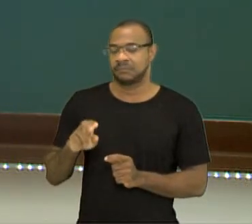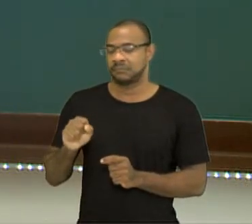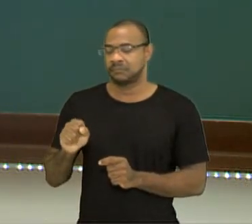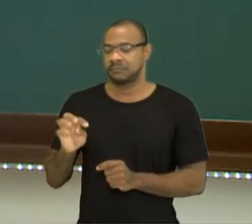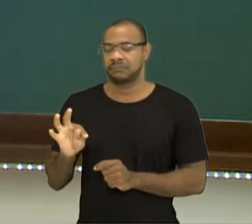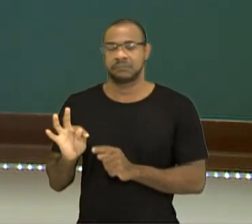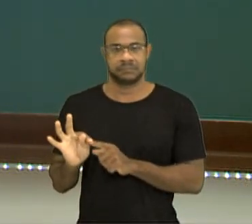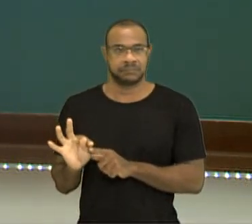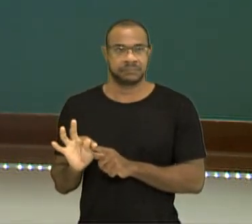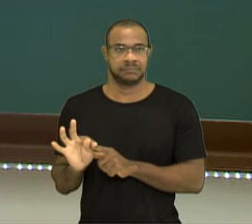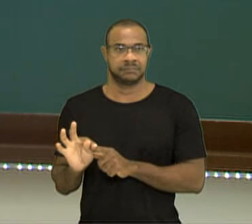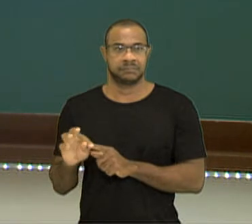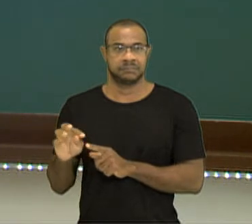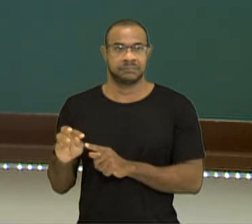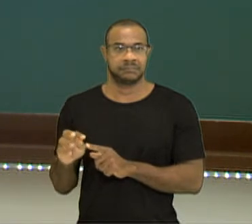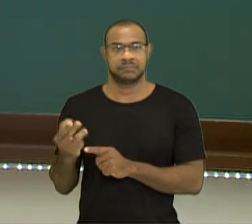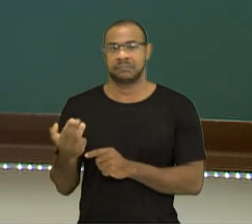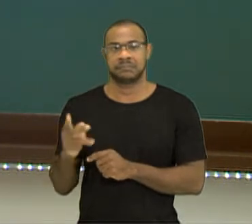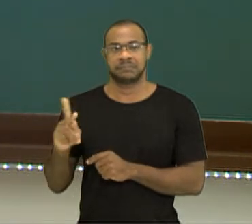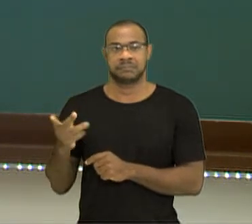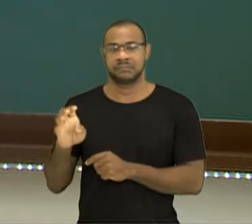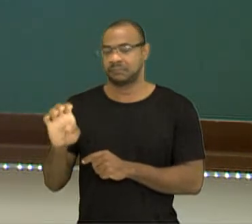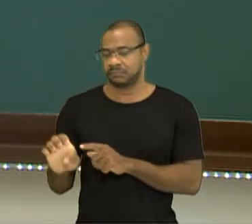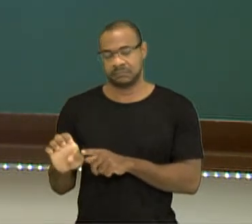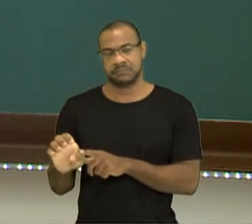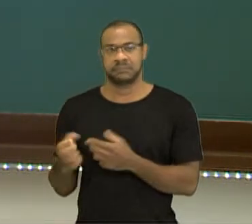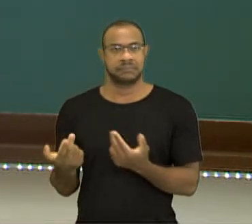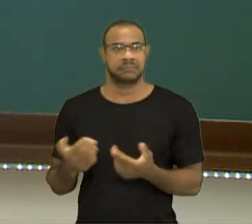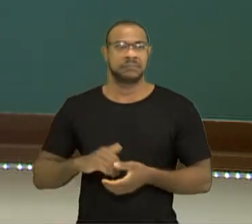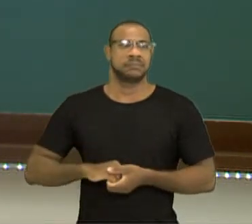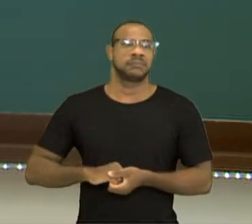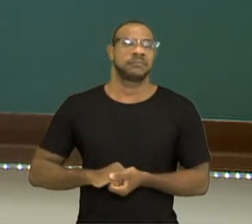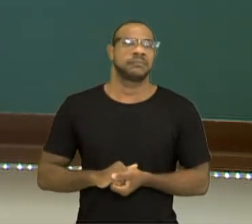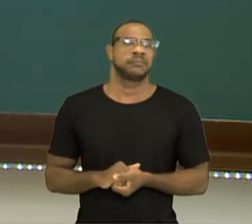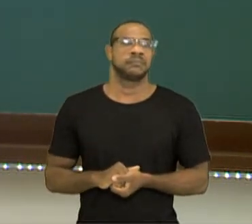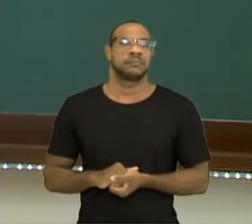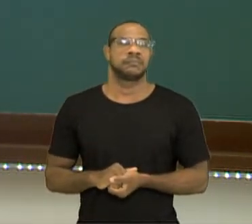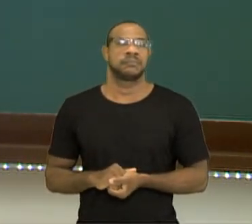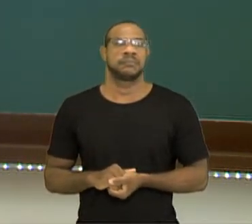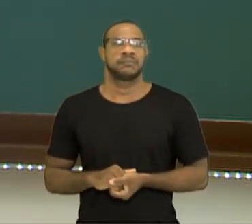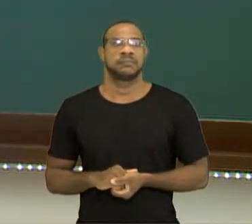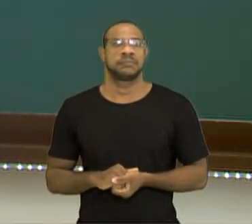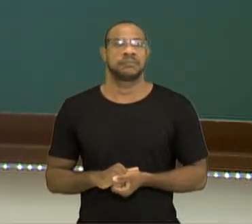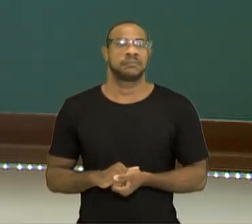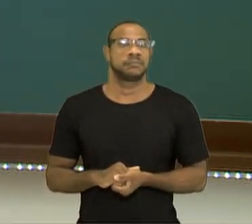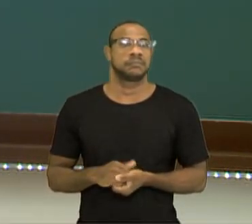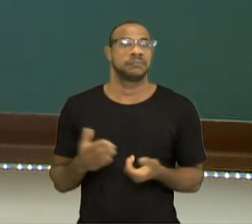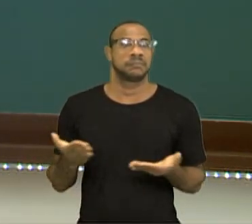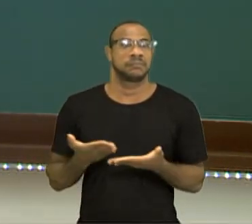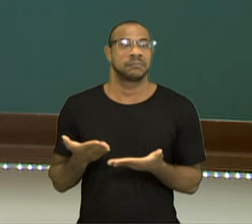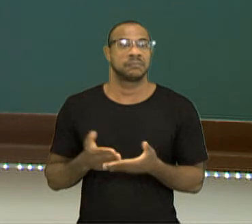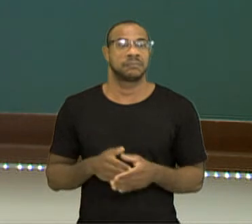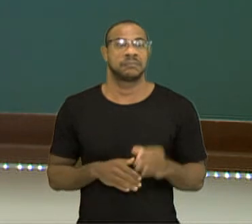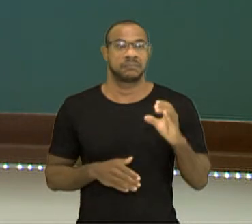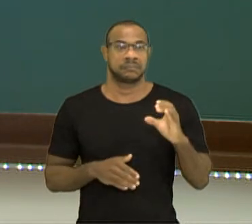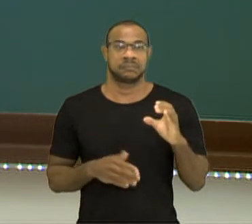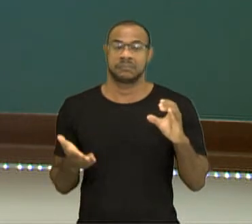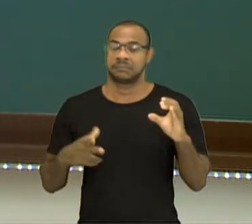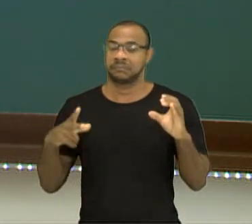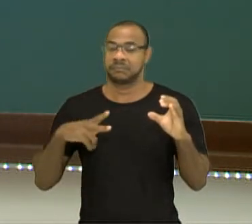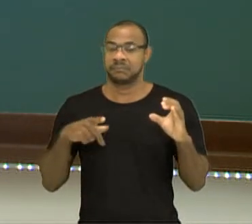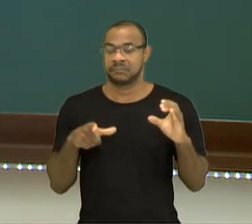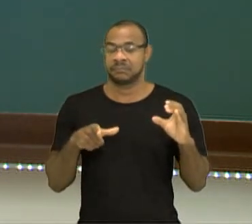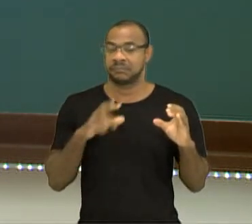você colocasse o must have, ok? No problem. Bora lá. Agora a letra C é pessoal. É para